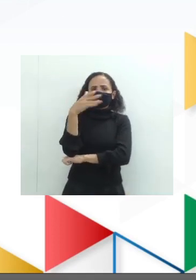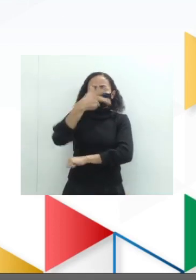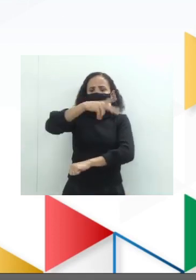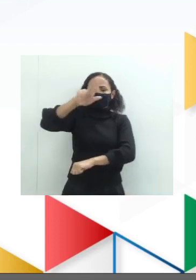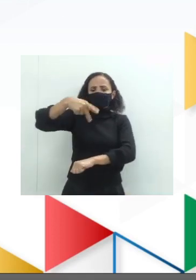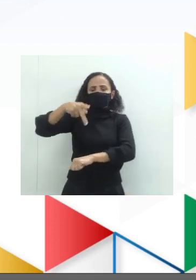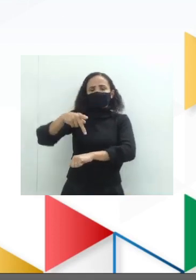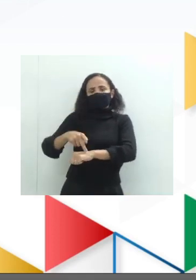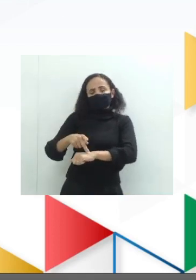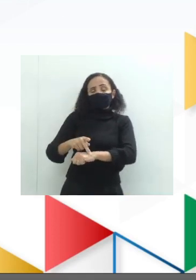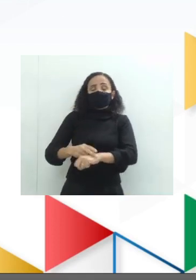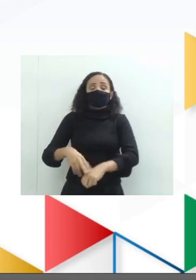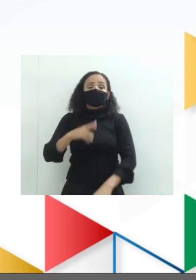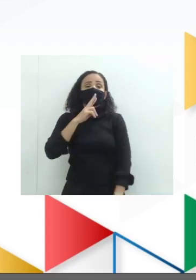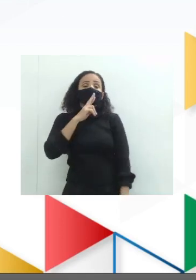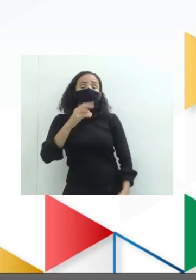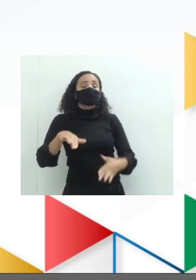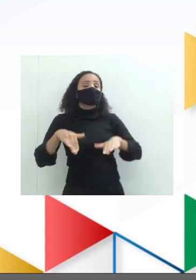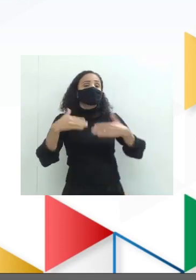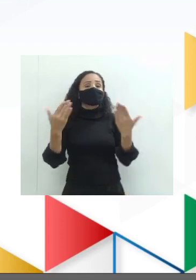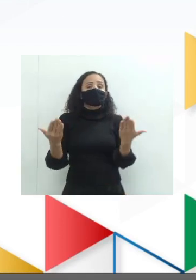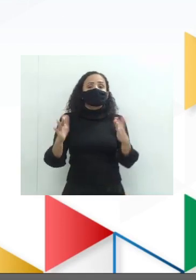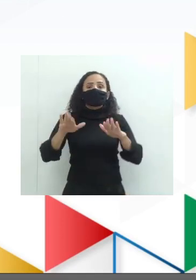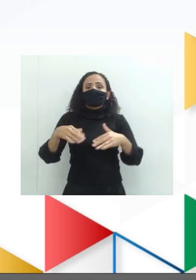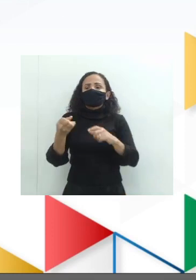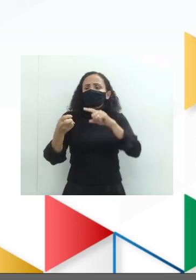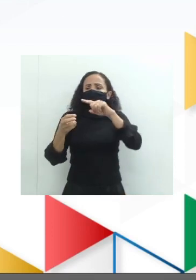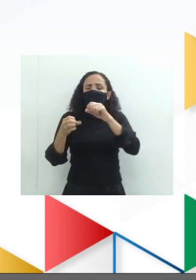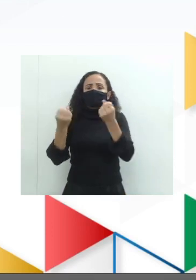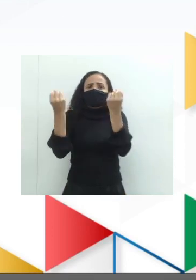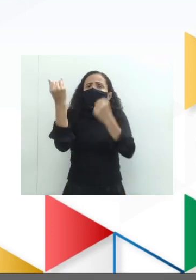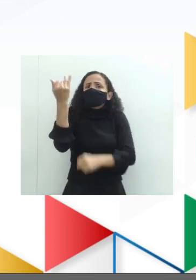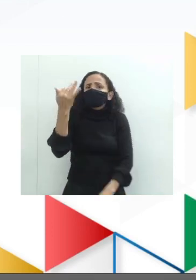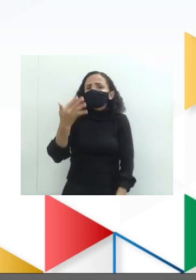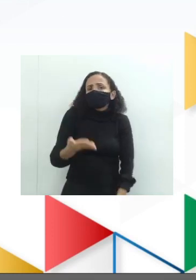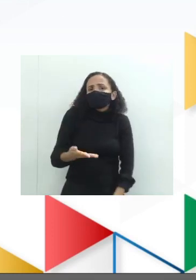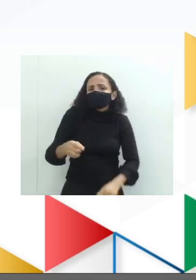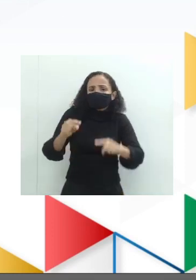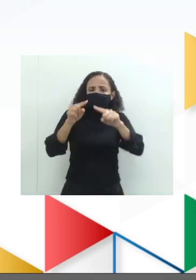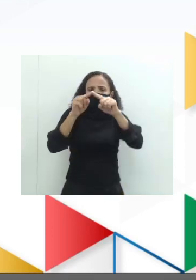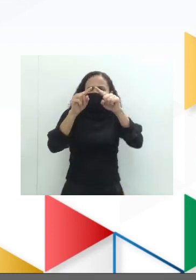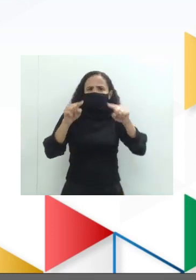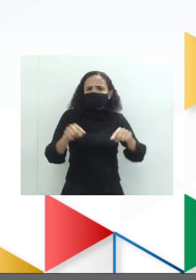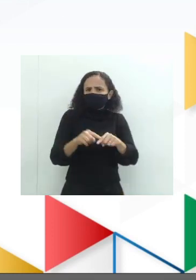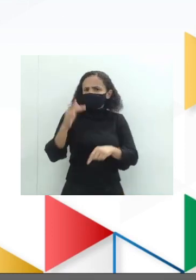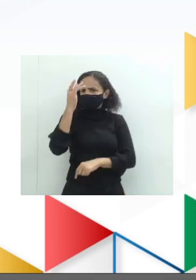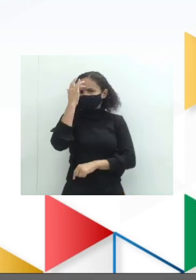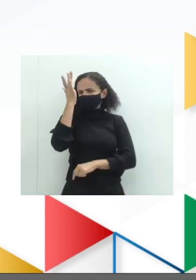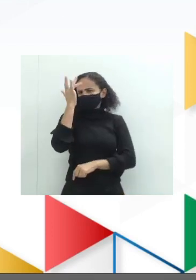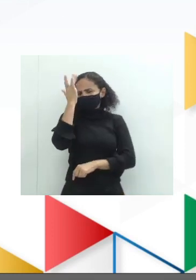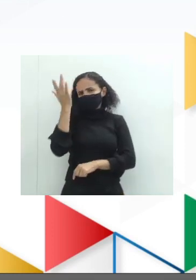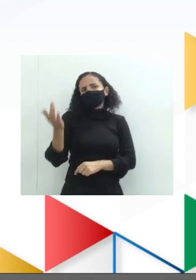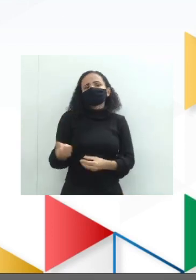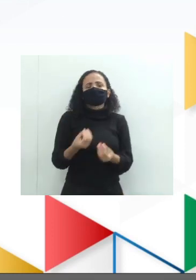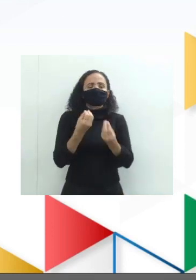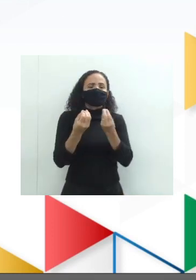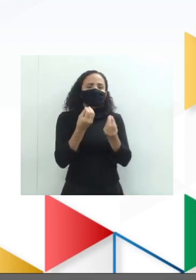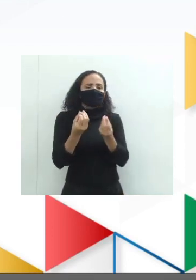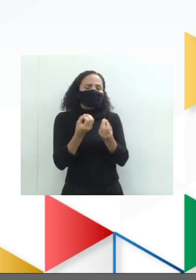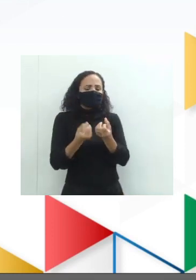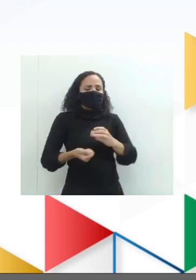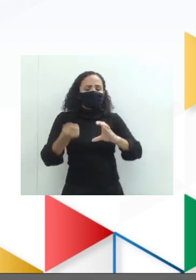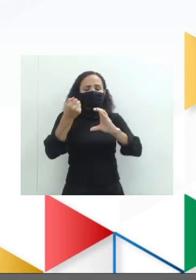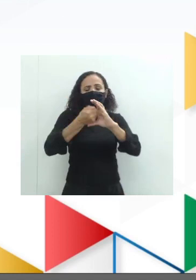responda aos itens seguintes. Quantos triângulos possui essa bandeira? Muito fácil essa questão, né? Classifique os